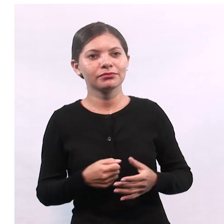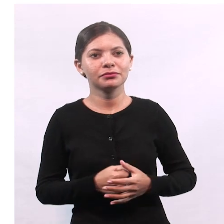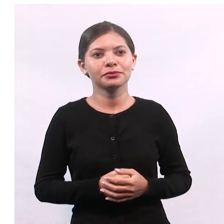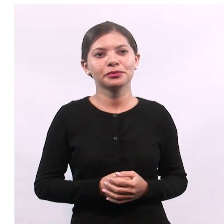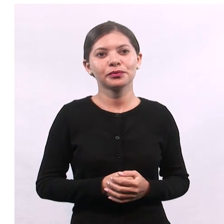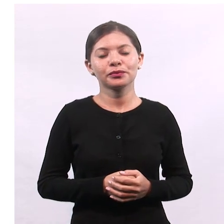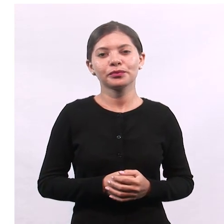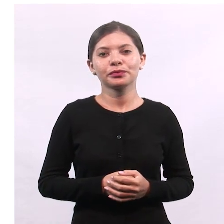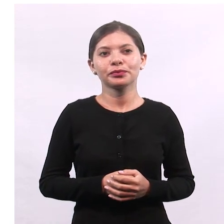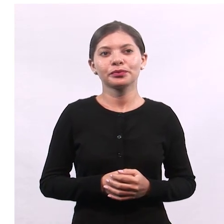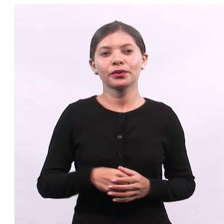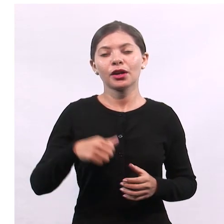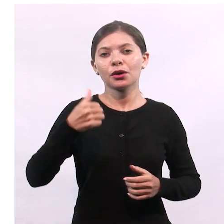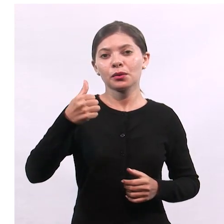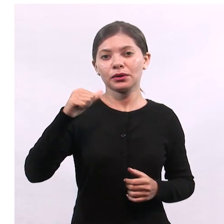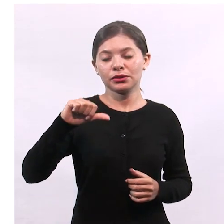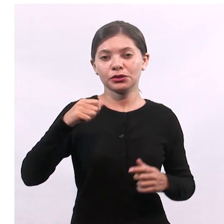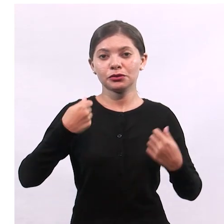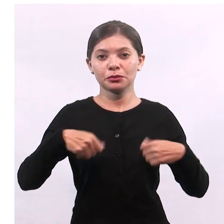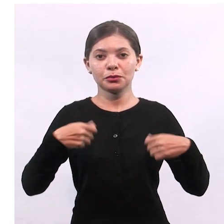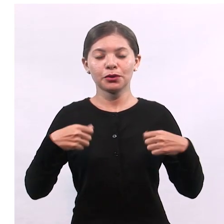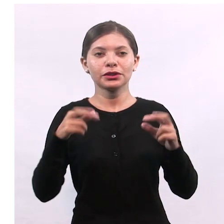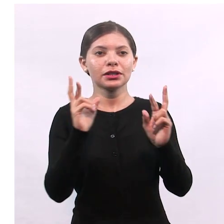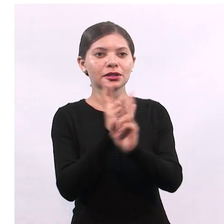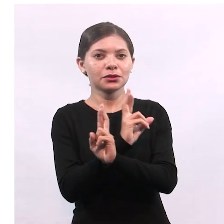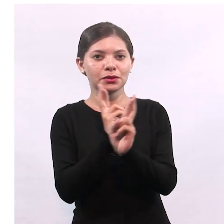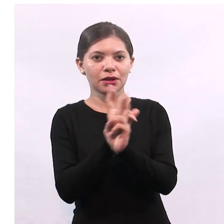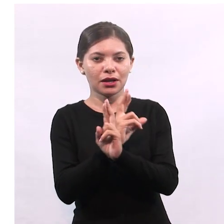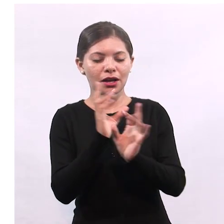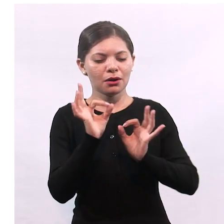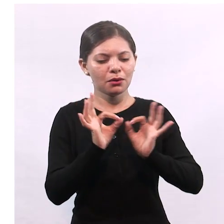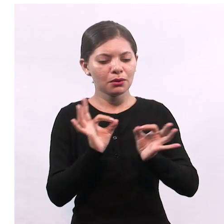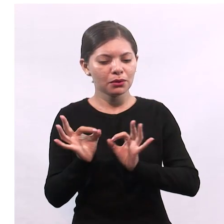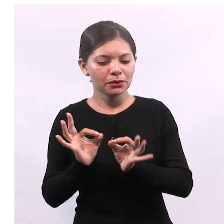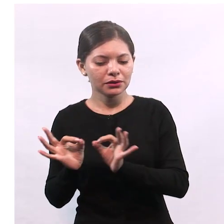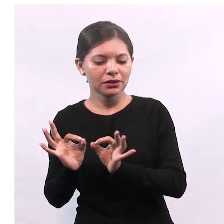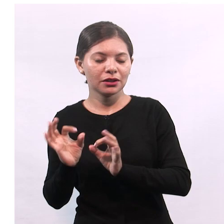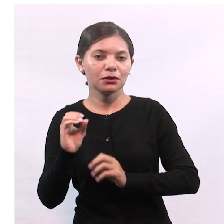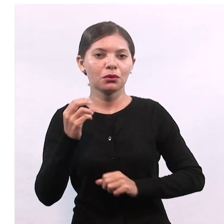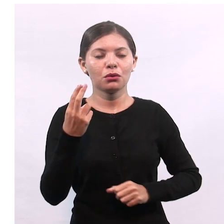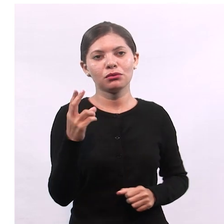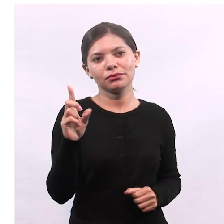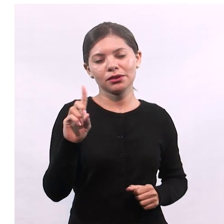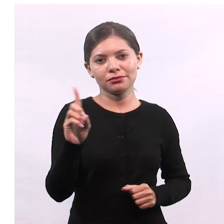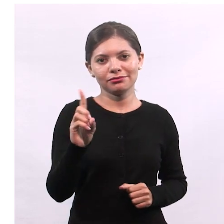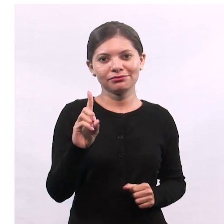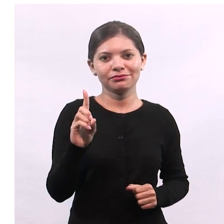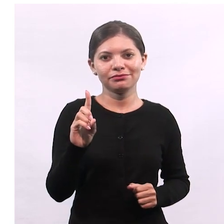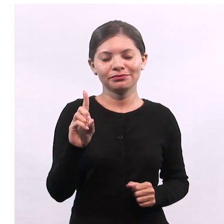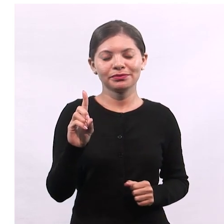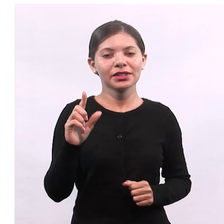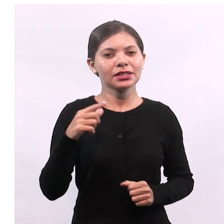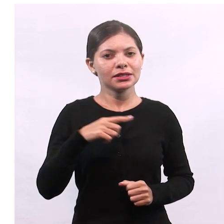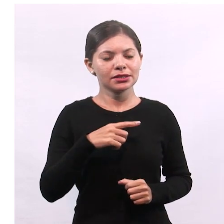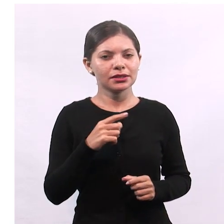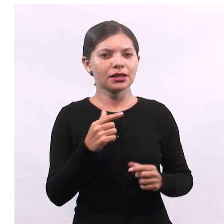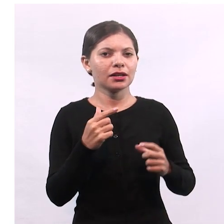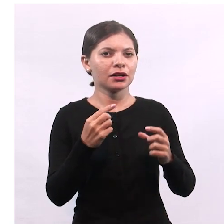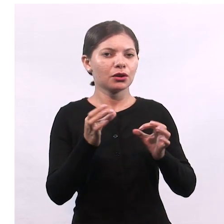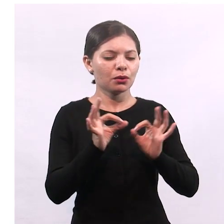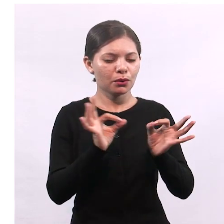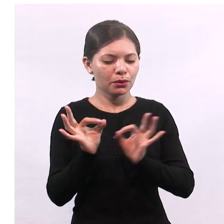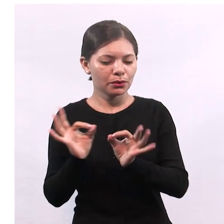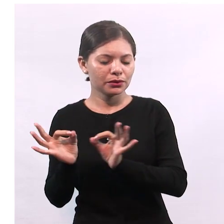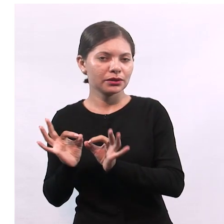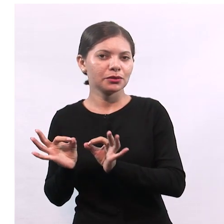quando qualitativas elas podem ter uma relação de ordem ou não se tem uma relação de ordem eu chamo de